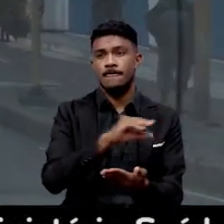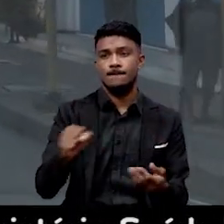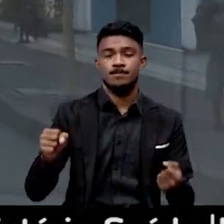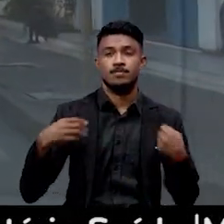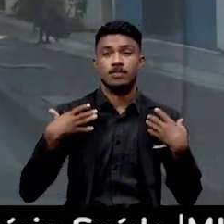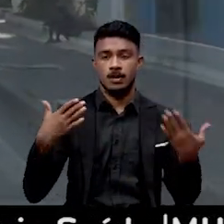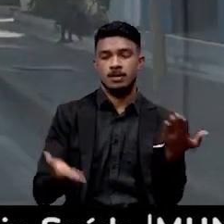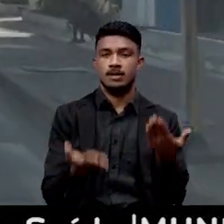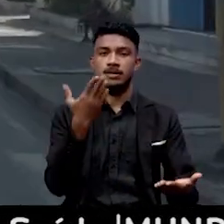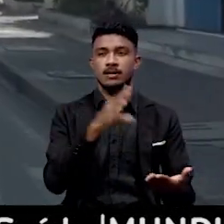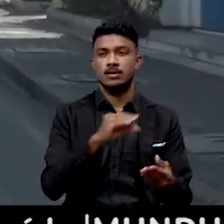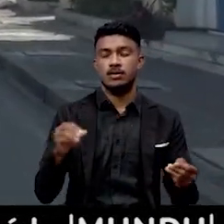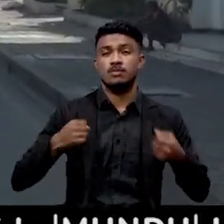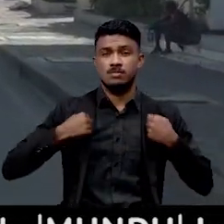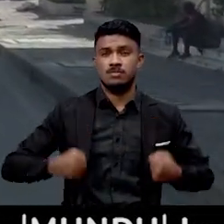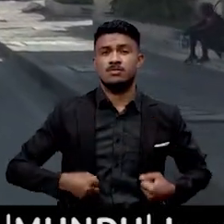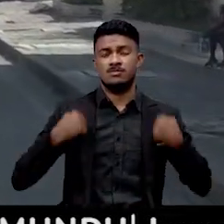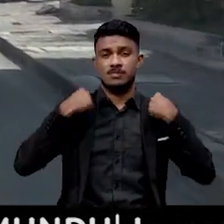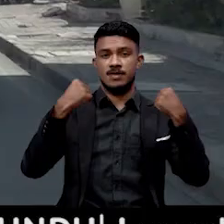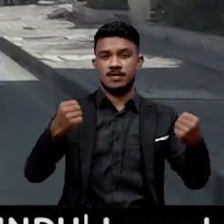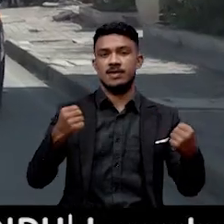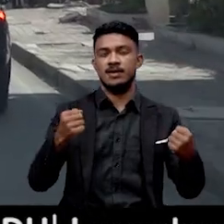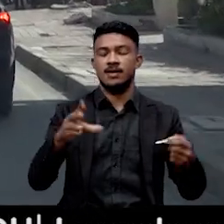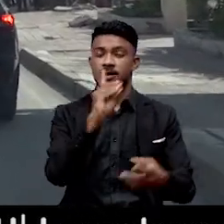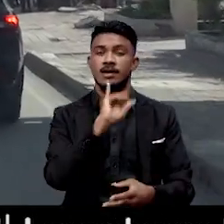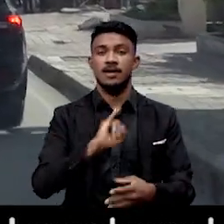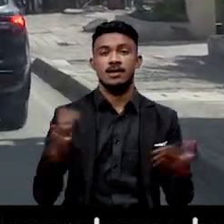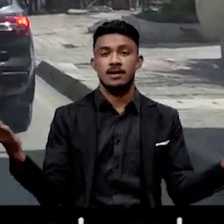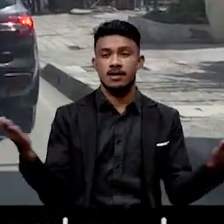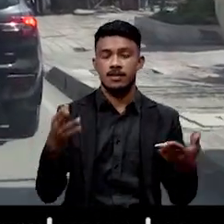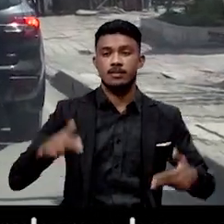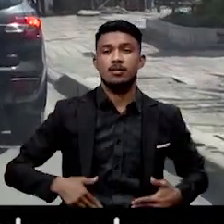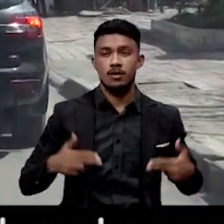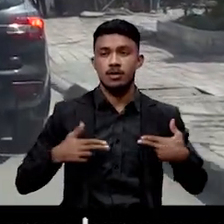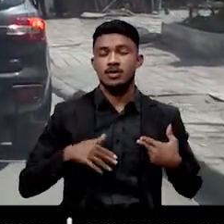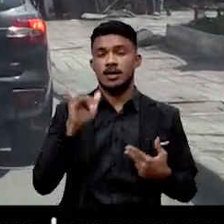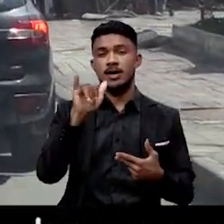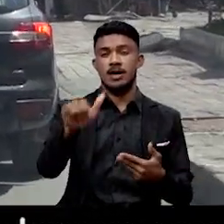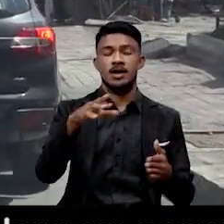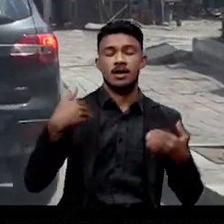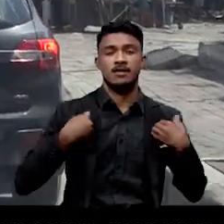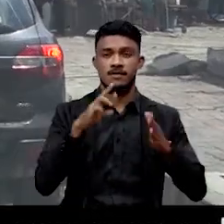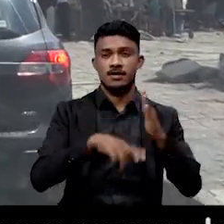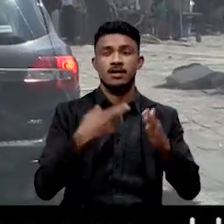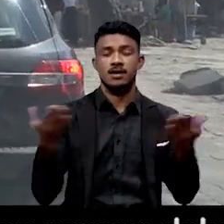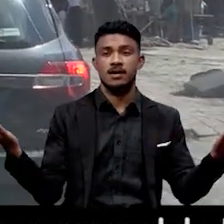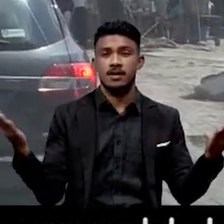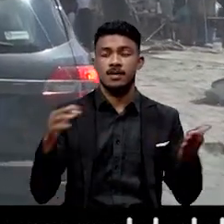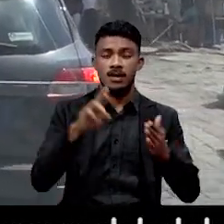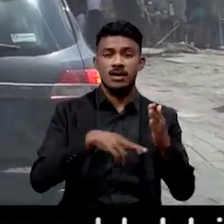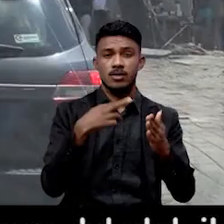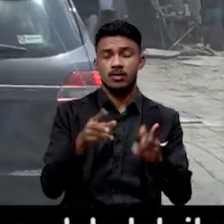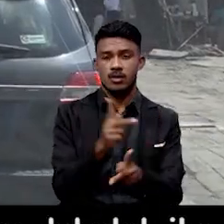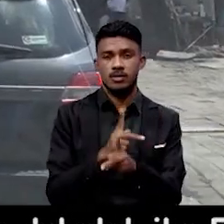indah, sehat, sejahtera. Dili idanebe populasau moris kahela iha regulamentu idanebe